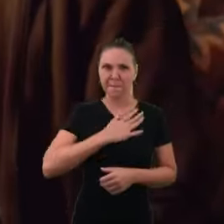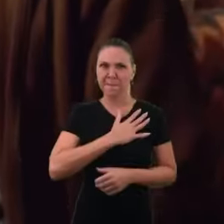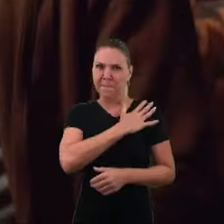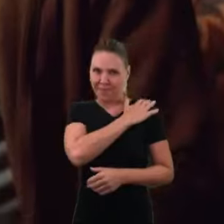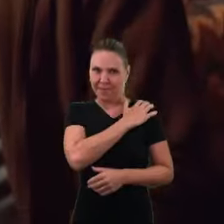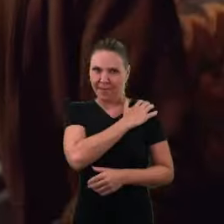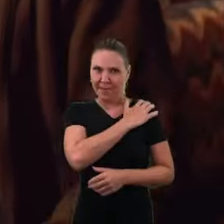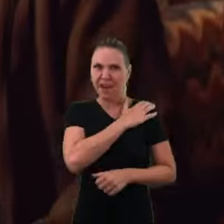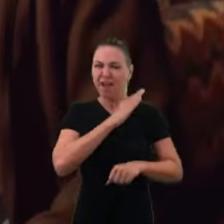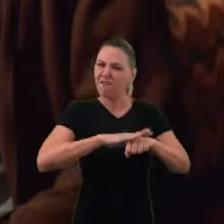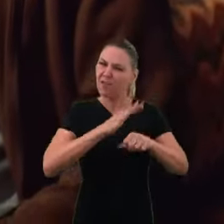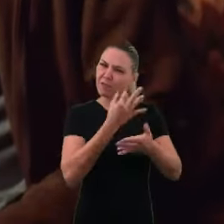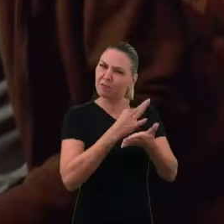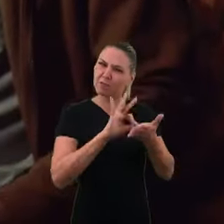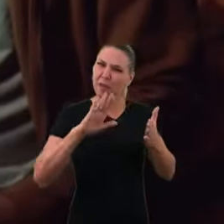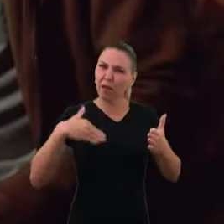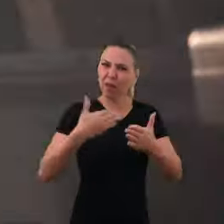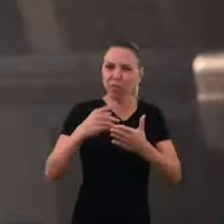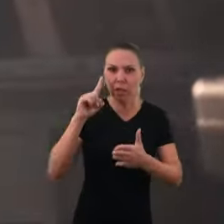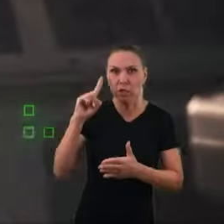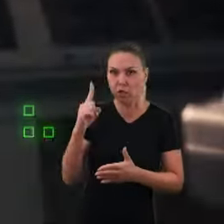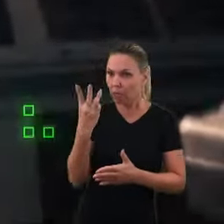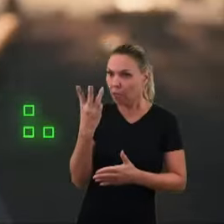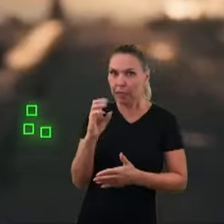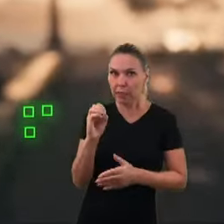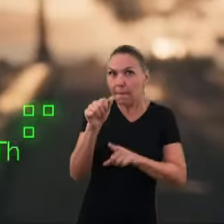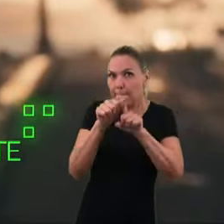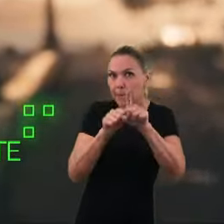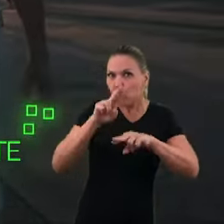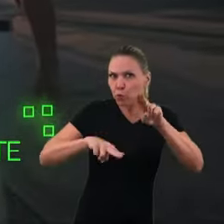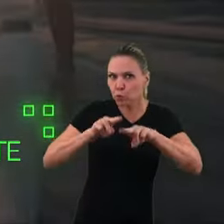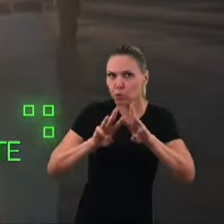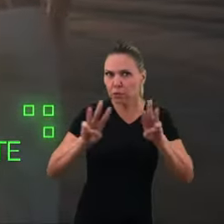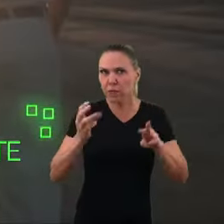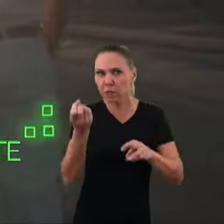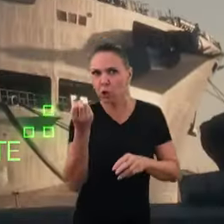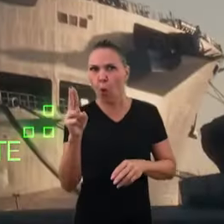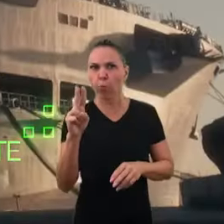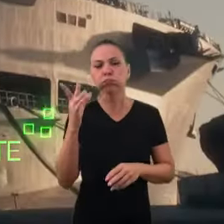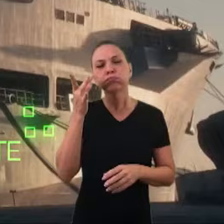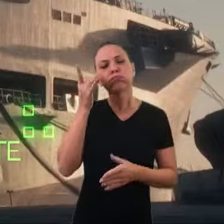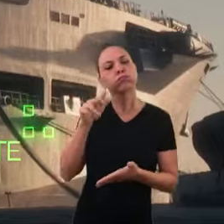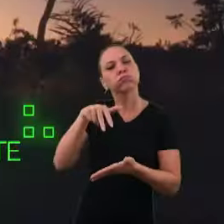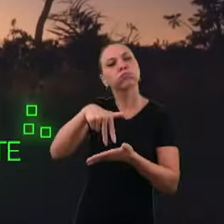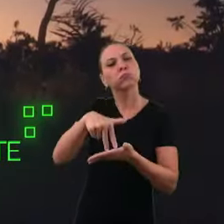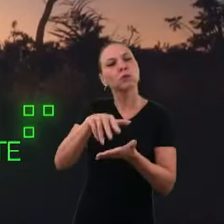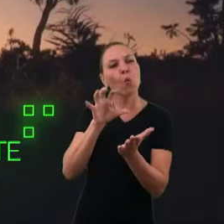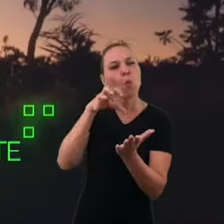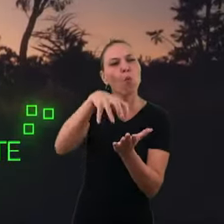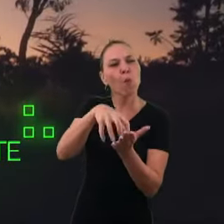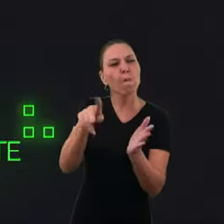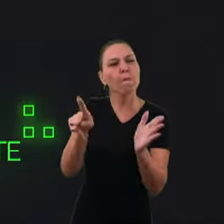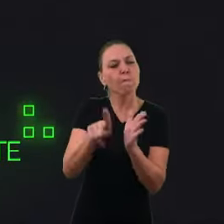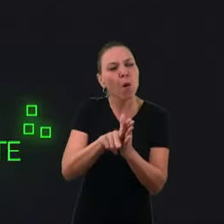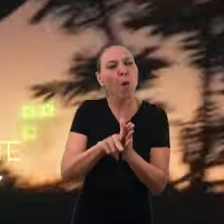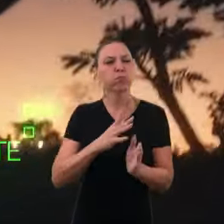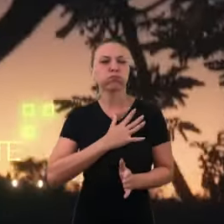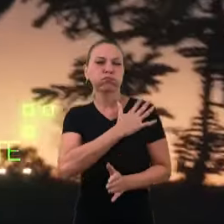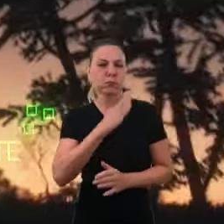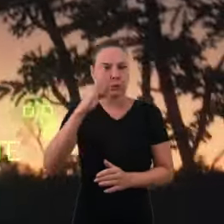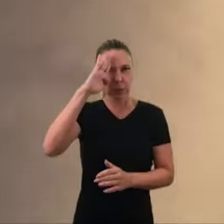militar. Faça seu alistamento até 30 de junho pelo site ou presencialmente em uma junta de serviço militar da sua